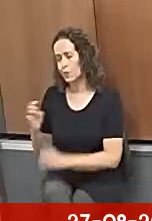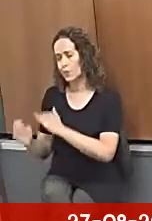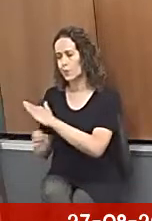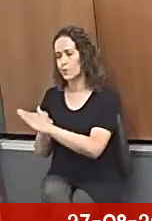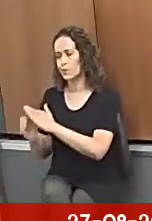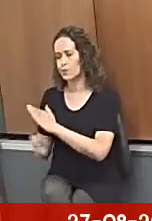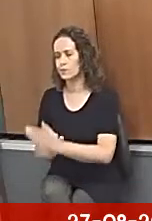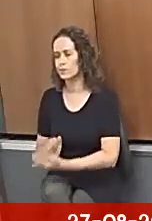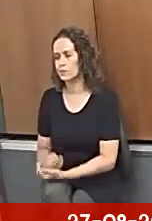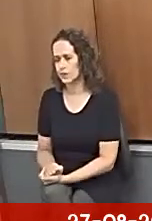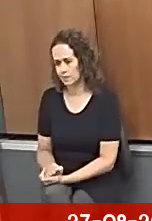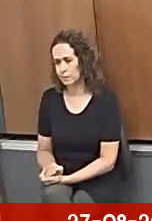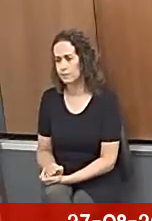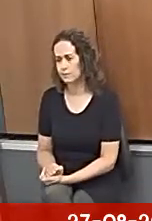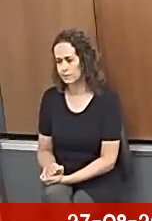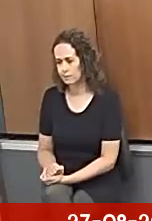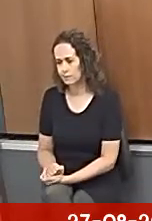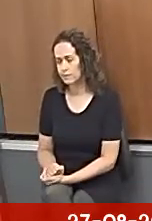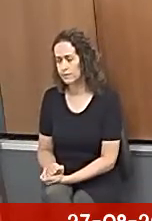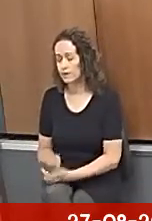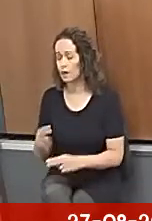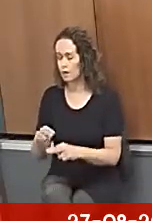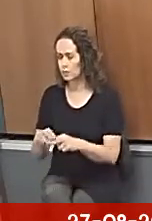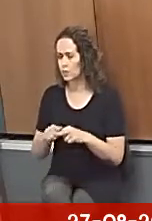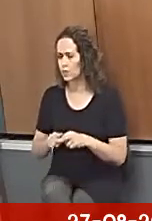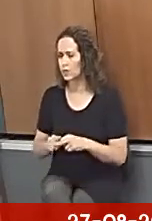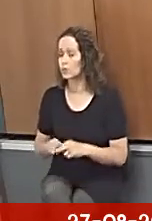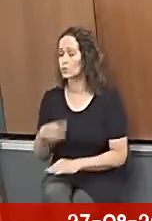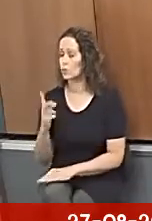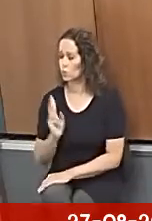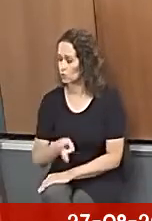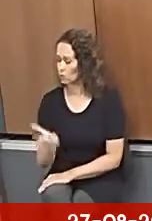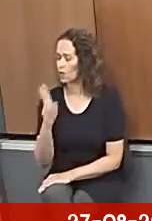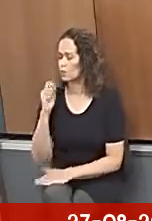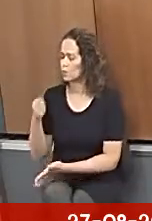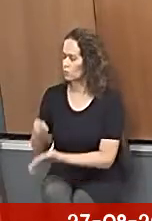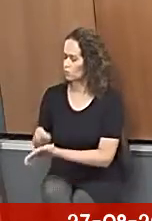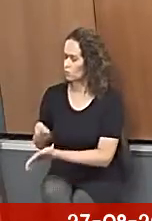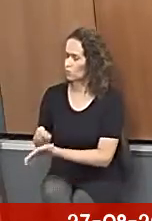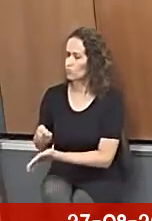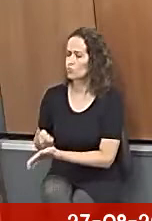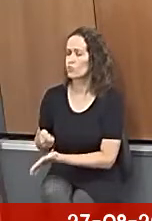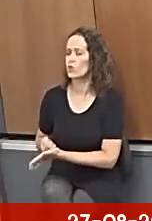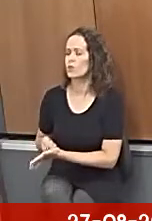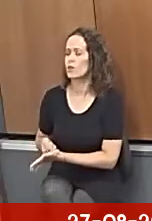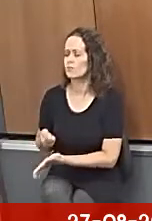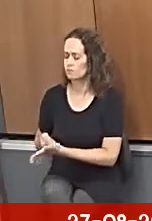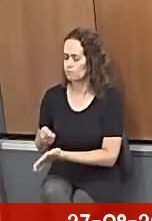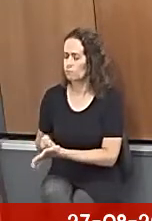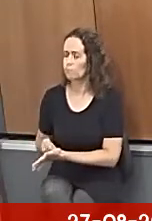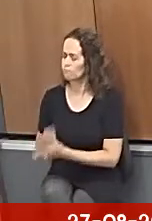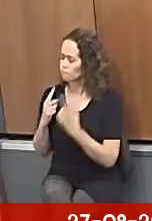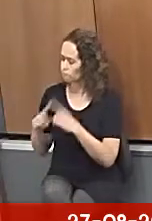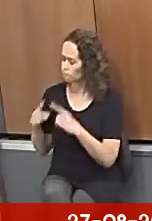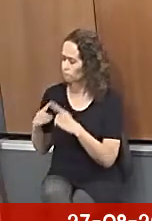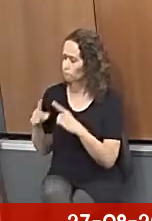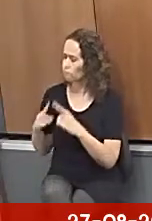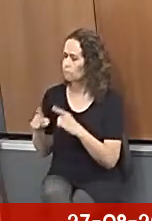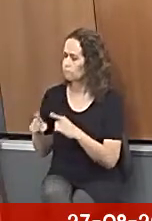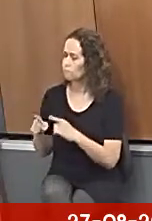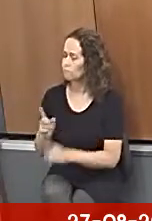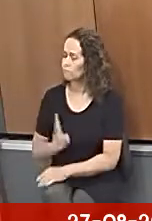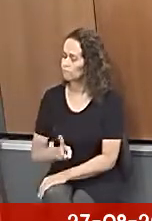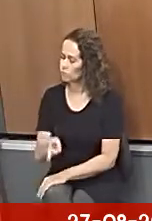não é por isso não é por isso que nós vamos deixar de cobrar não é por ser recorrente que nós vamos deixar de denunciar nós vamos